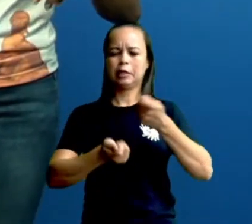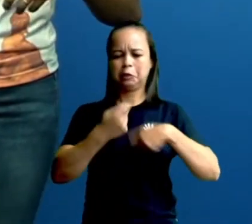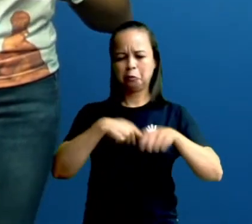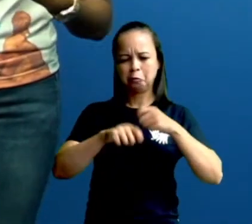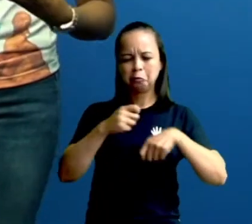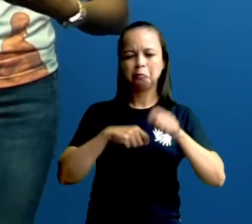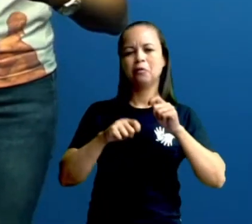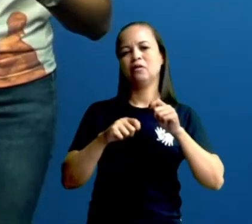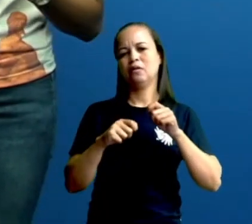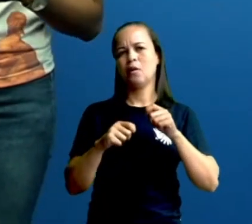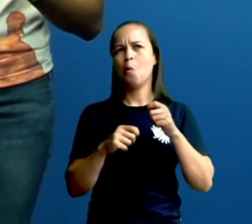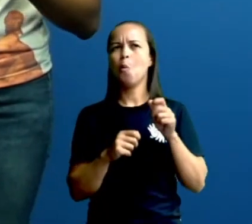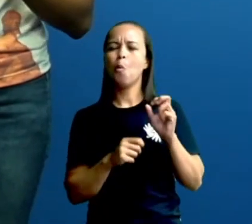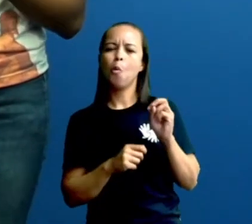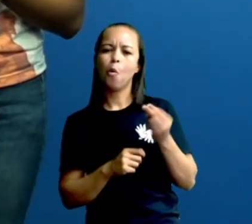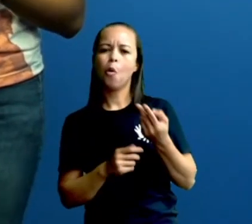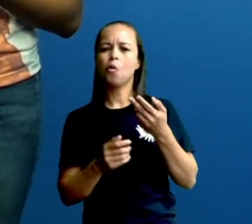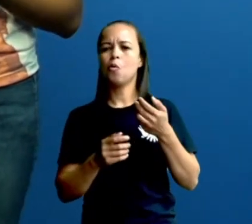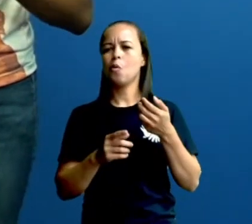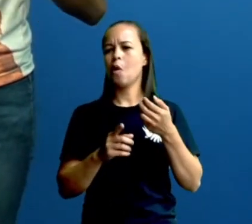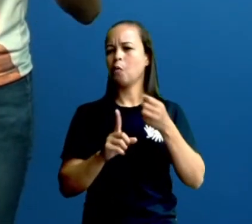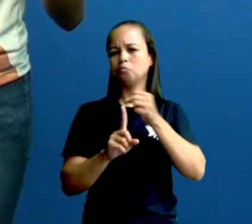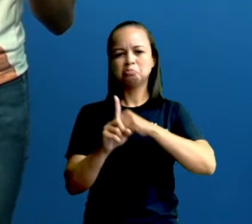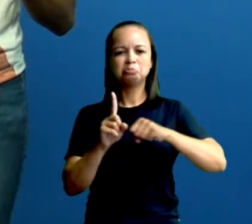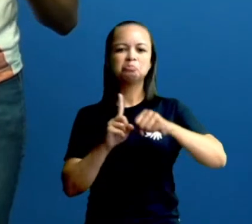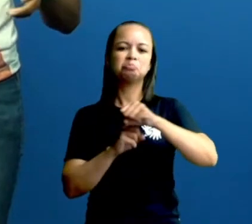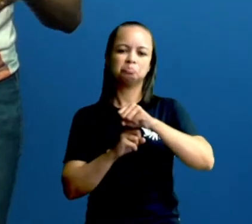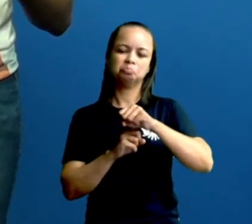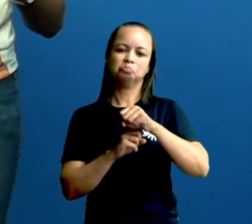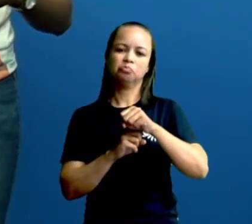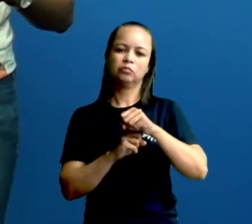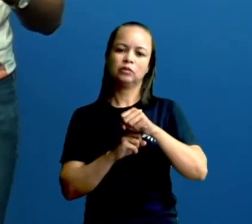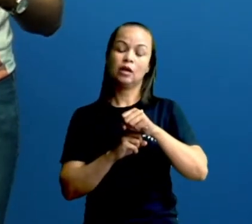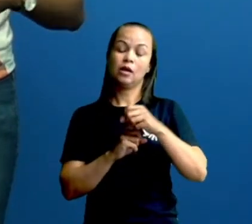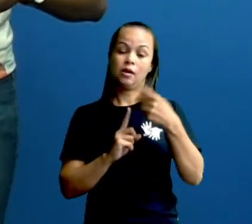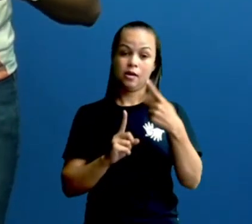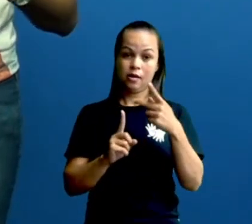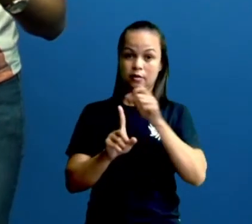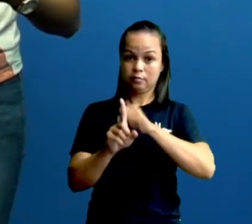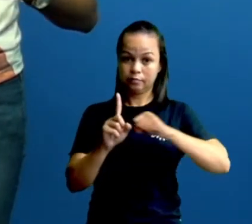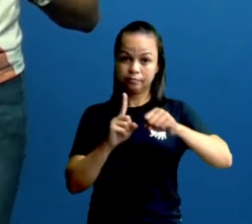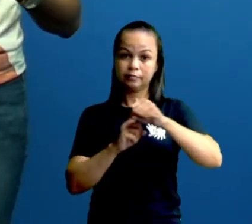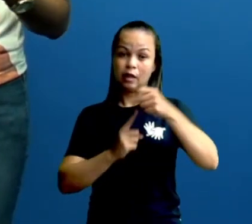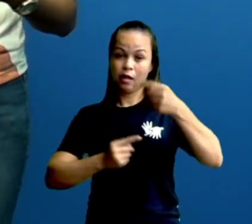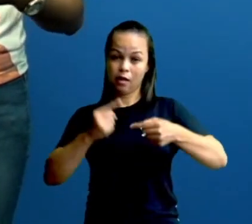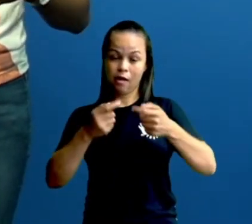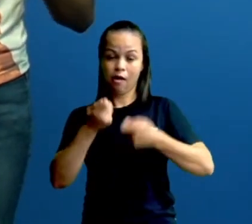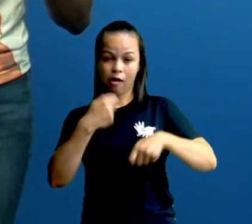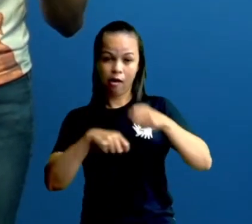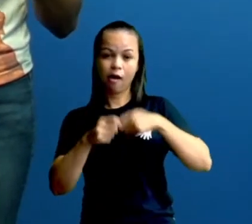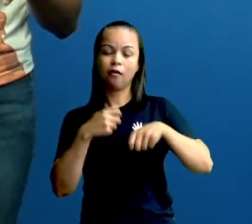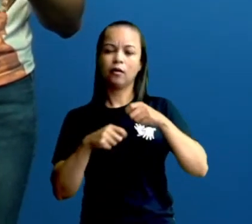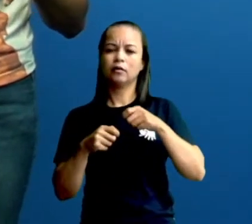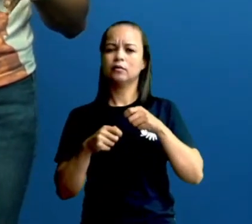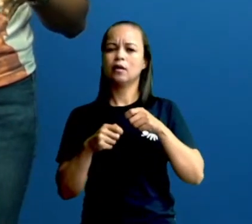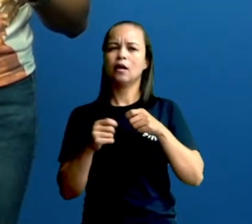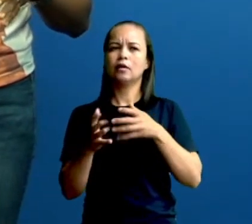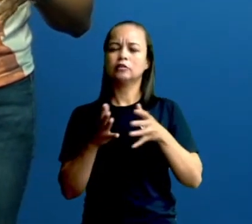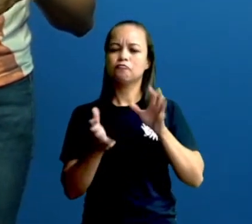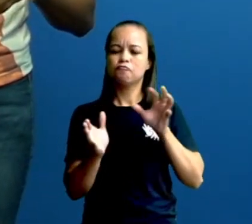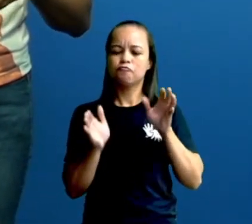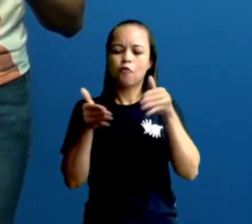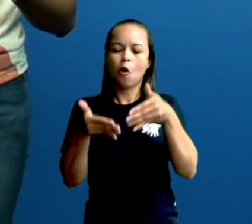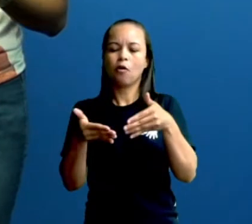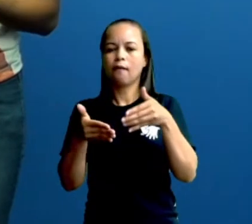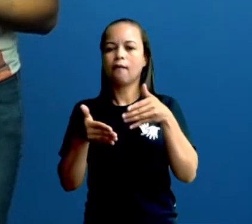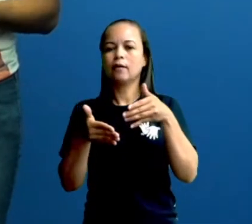economia ou algum meio social. E esse meio social aí, essa política e essa economia, está sendo focada